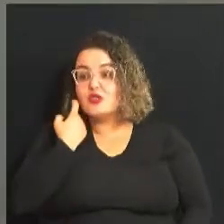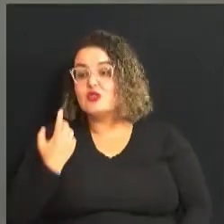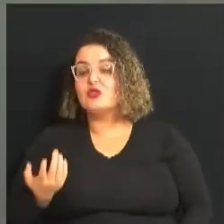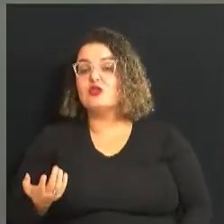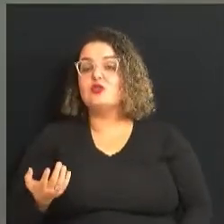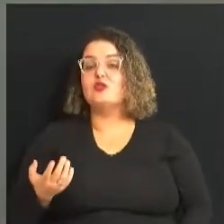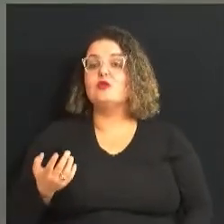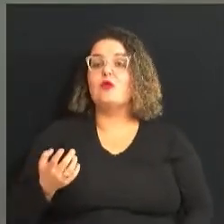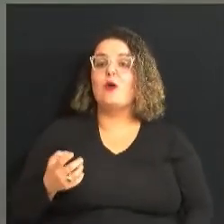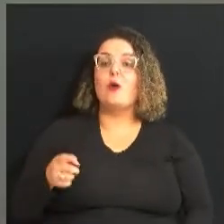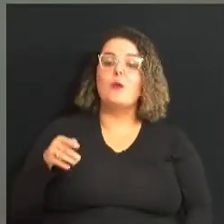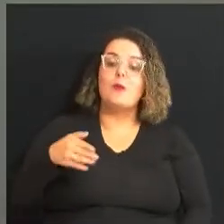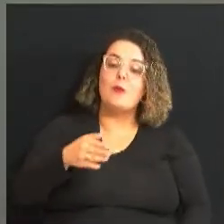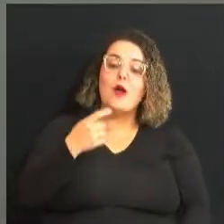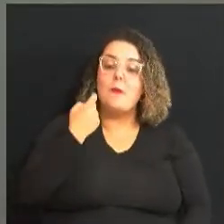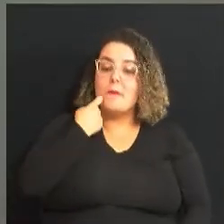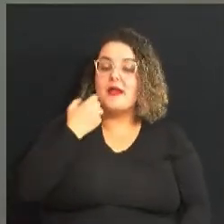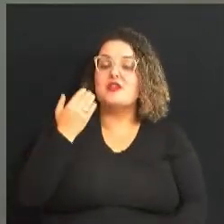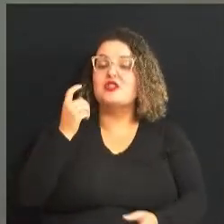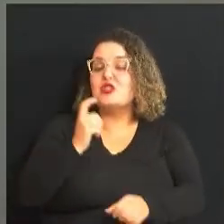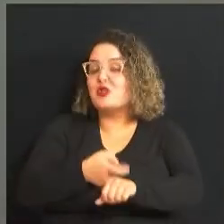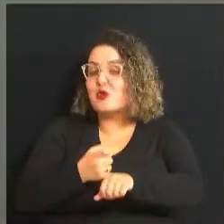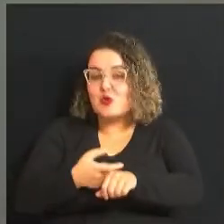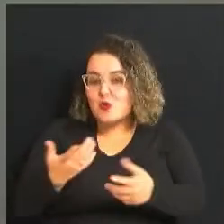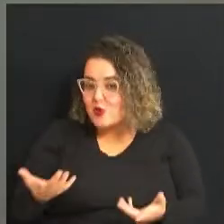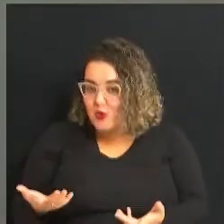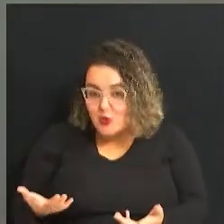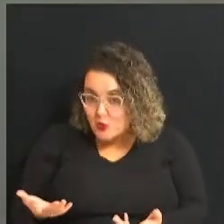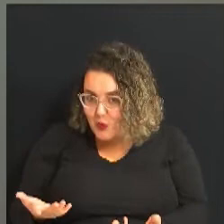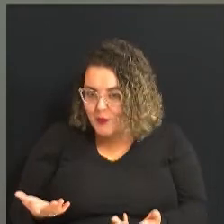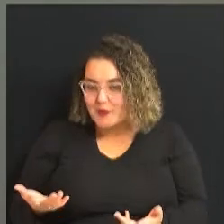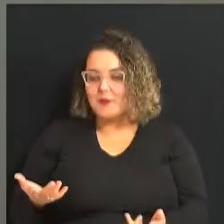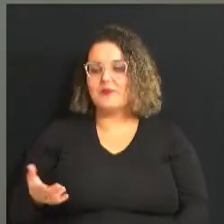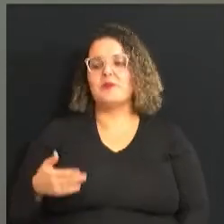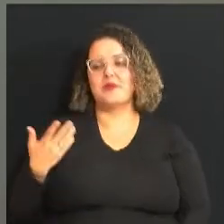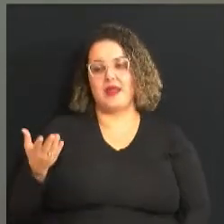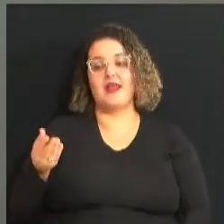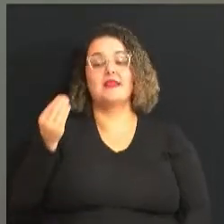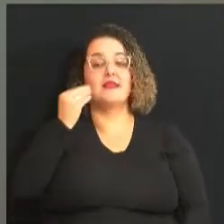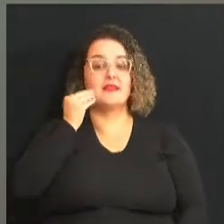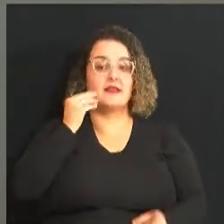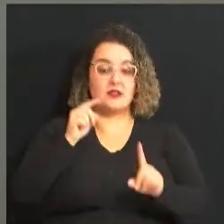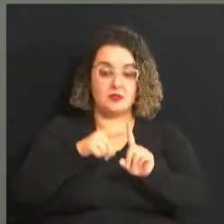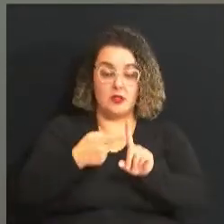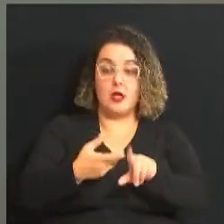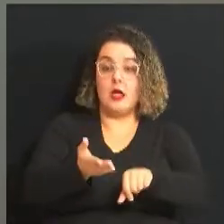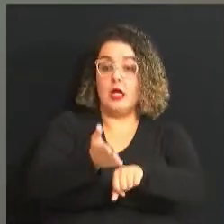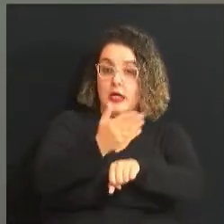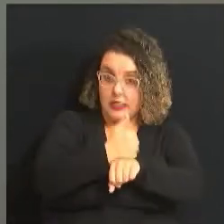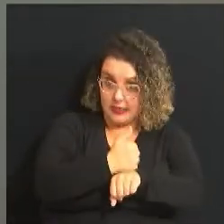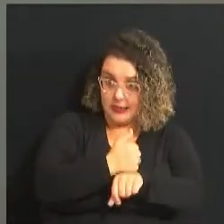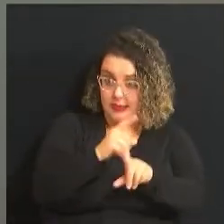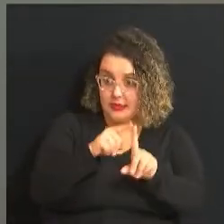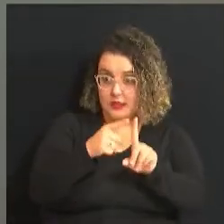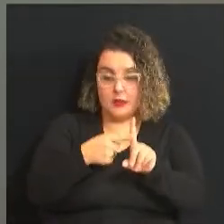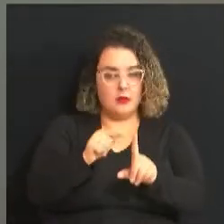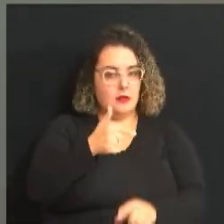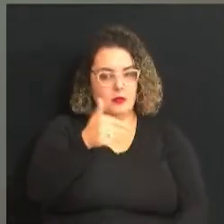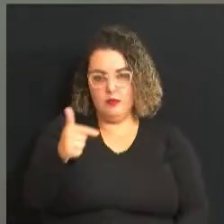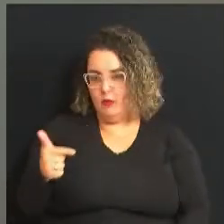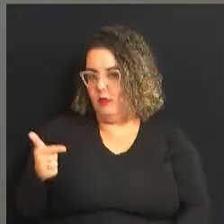Isso pode. Ó, falando agora com relação assim, ó, à tentativa da gravidez, antes de engravidar, não tem problema fazer